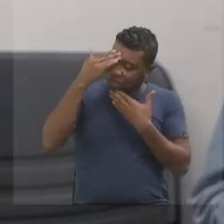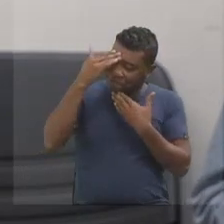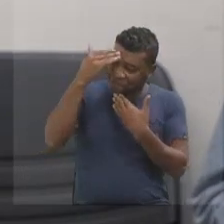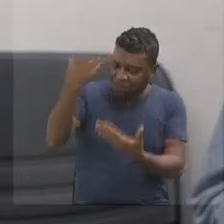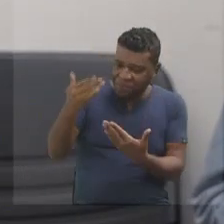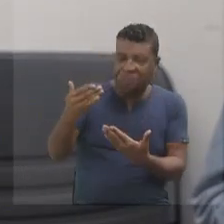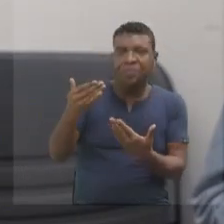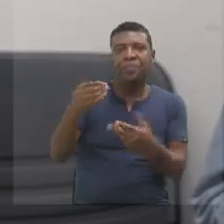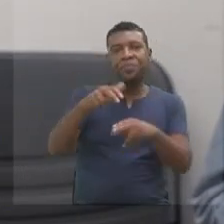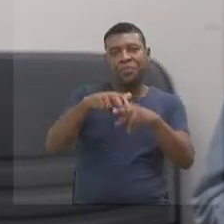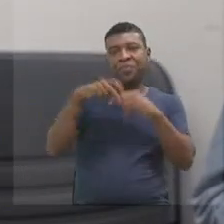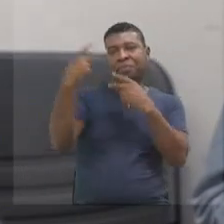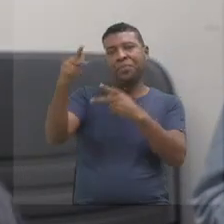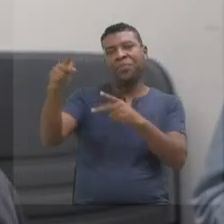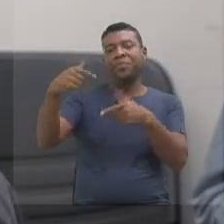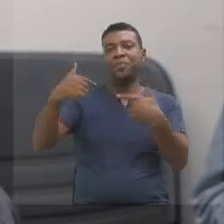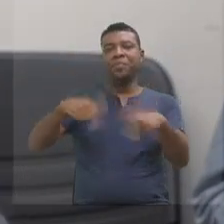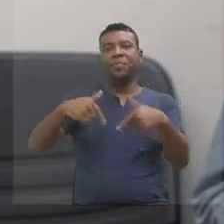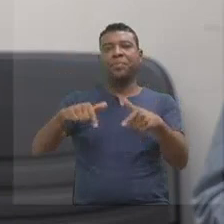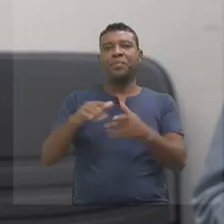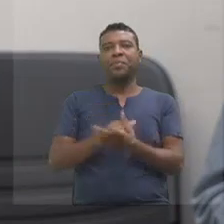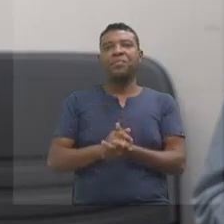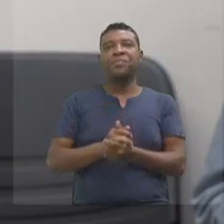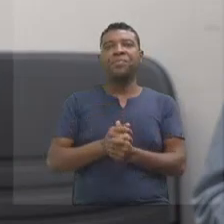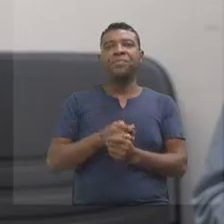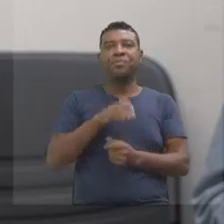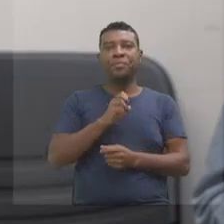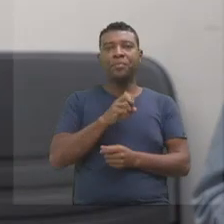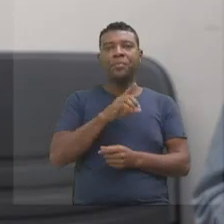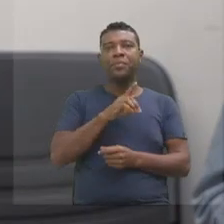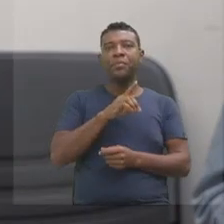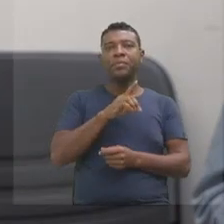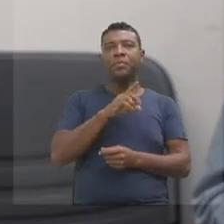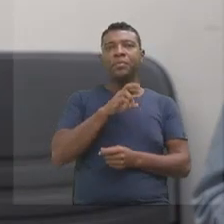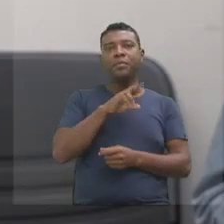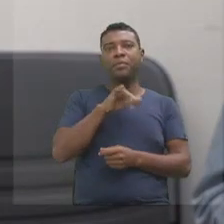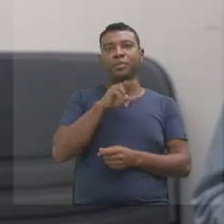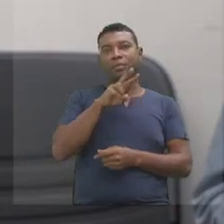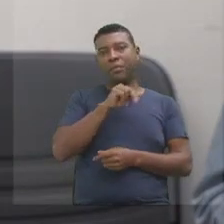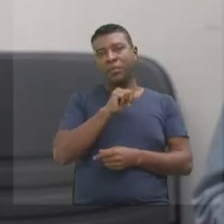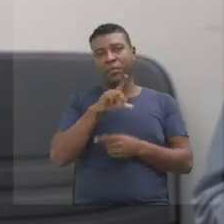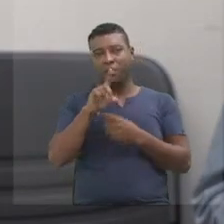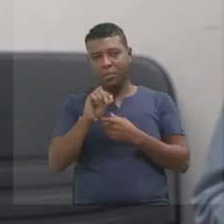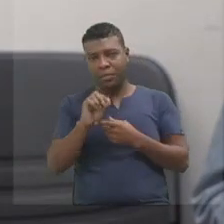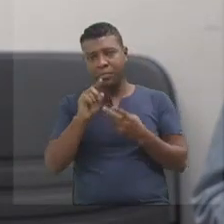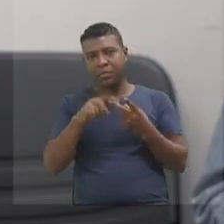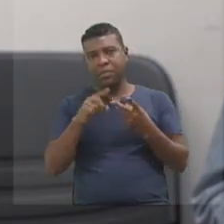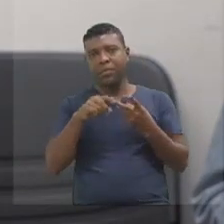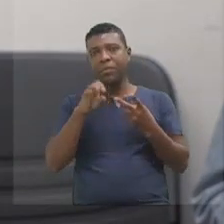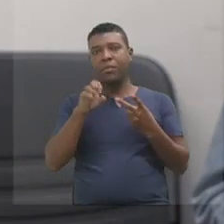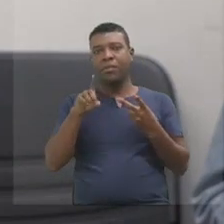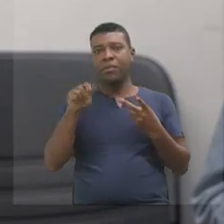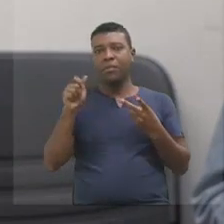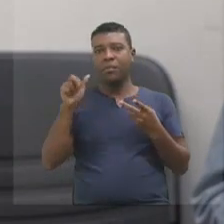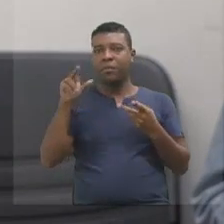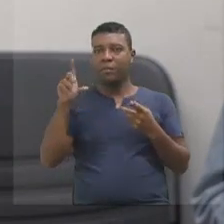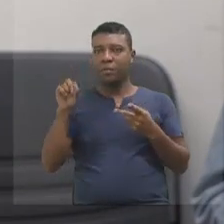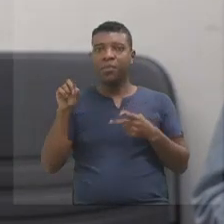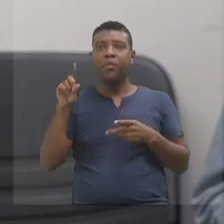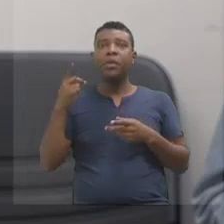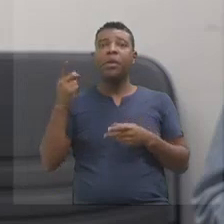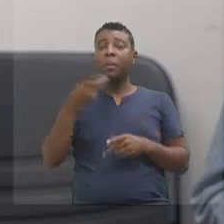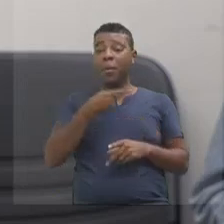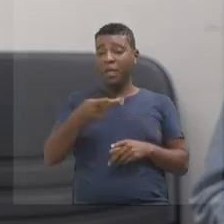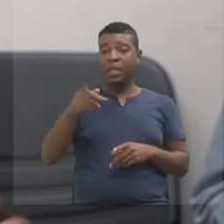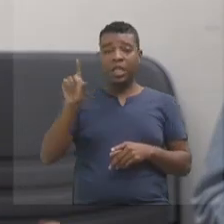por esse trabalho quero saudar o Edivaldo O Eduardo é que são presidentes ex-presidente